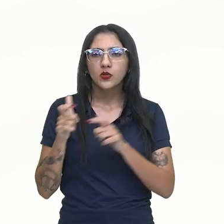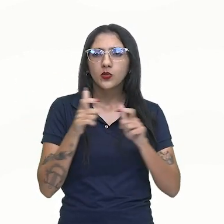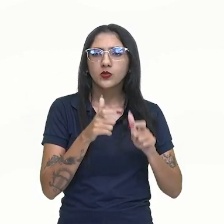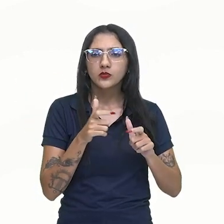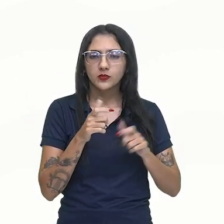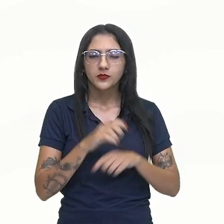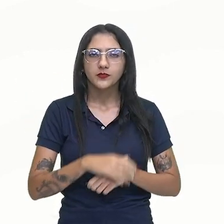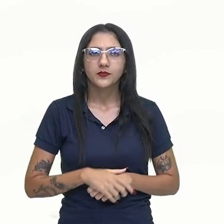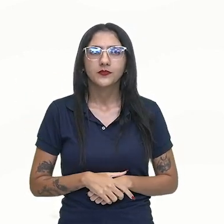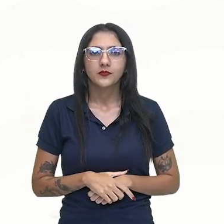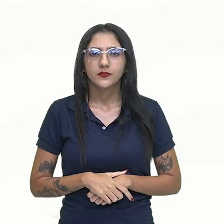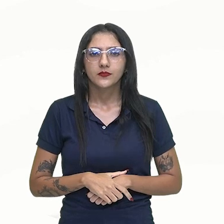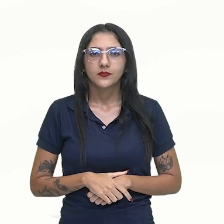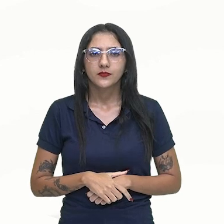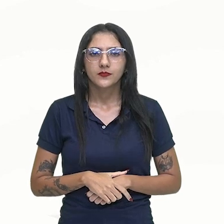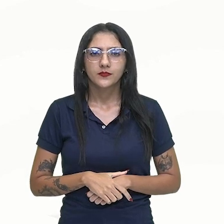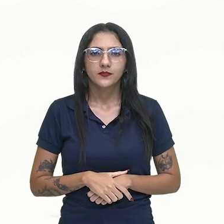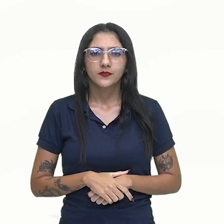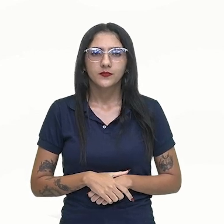percorrer.